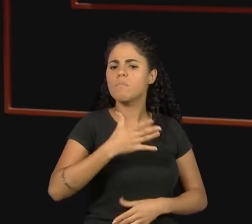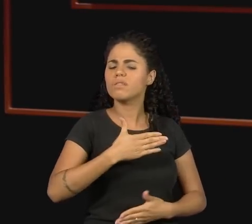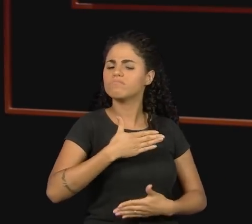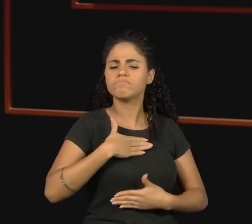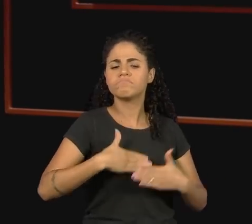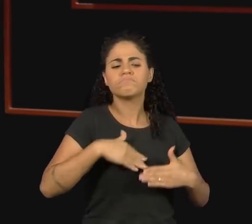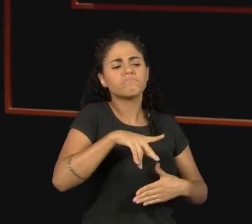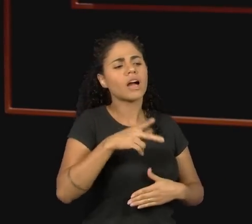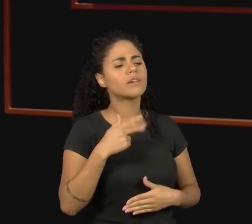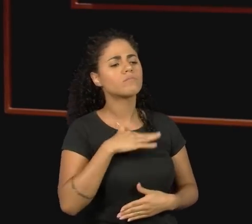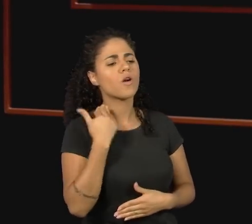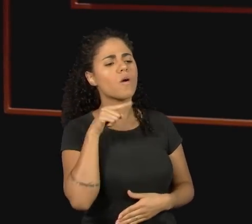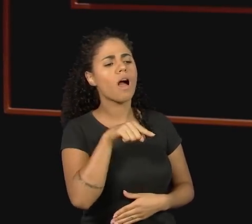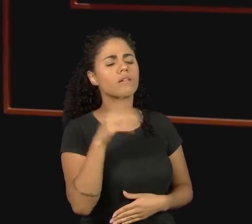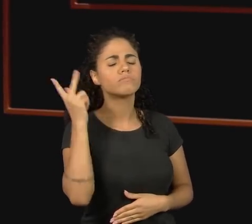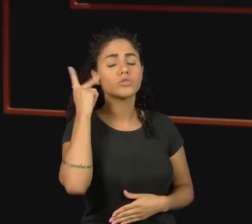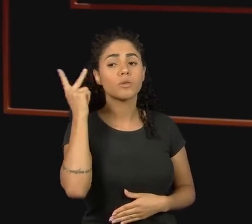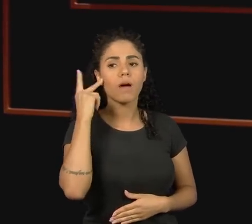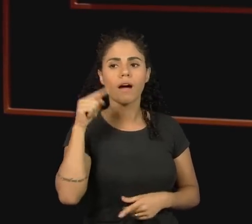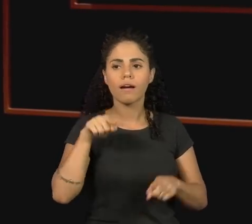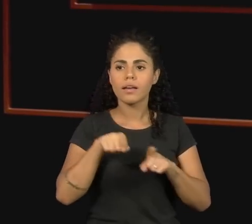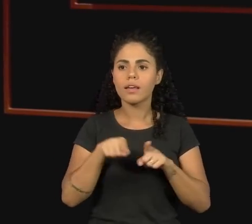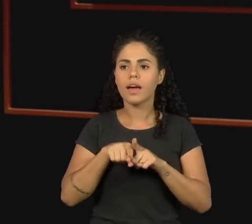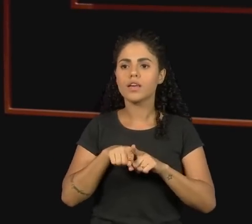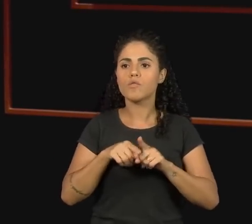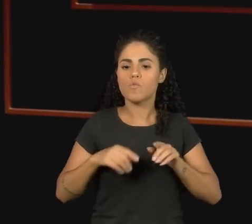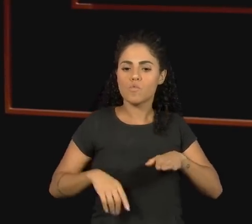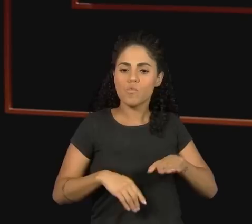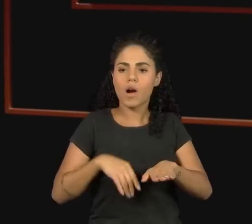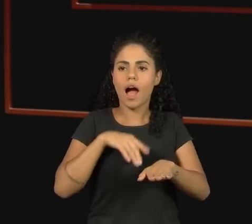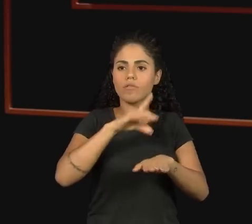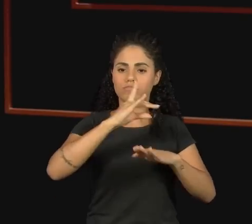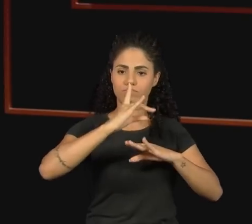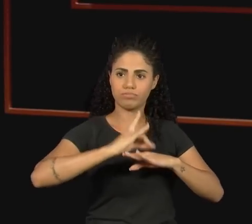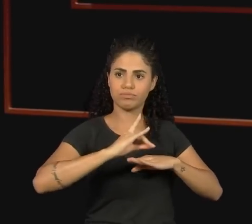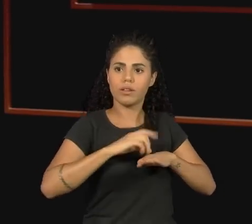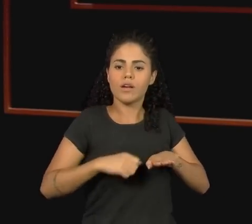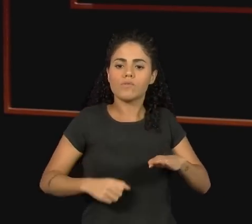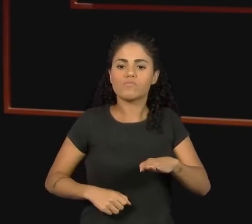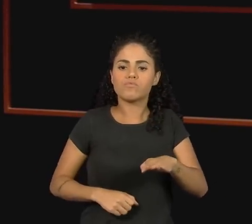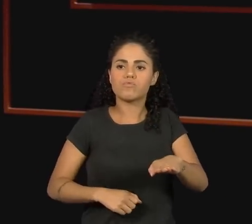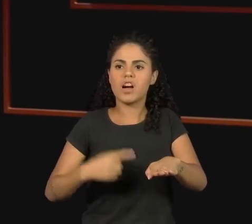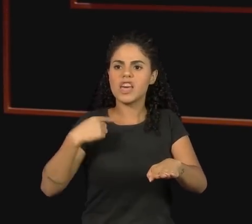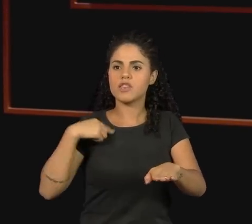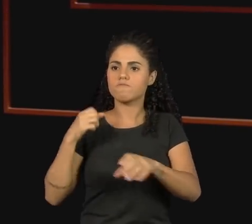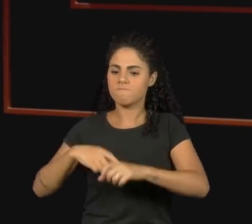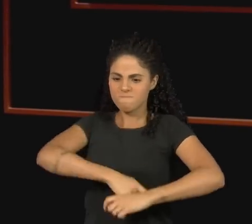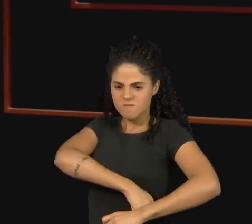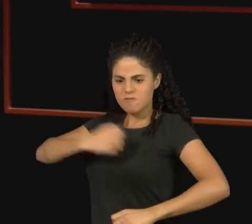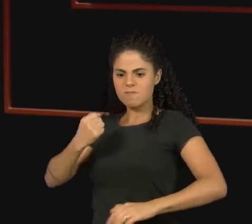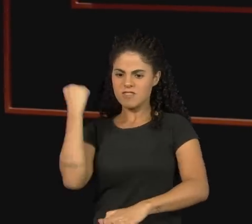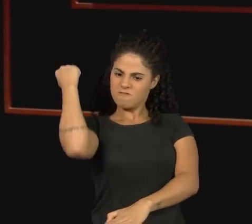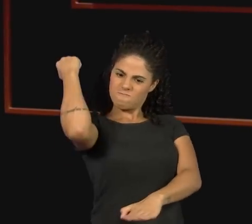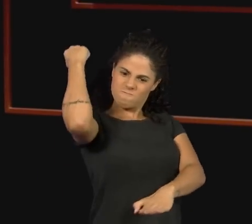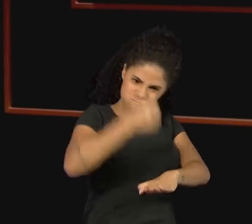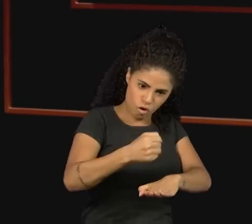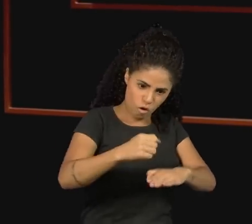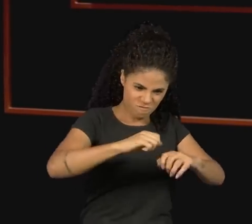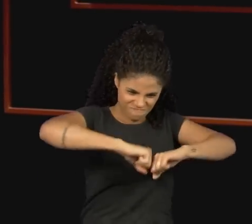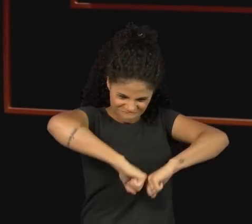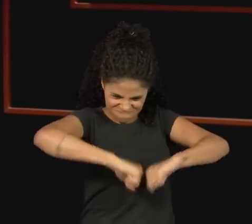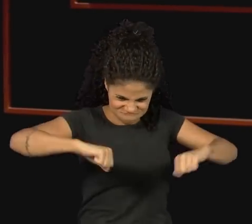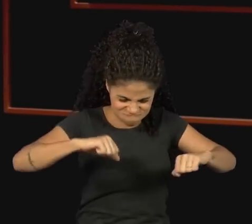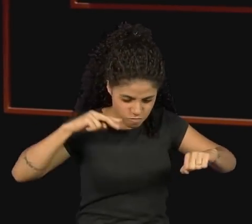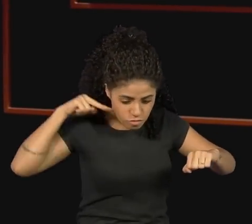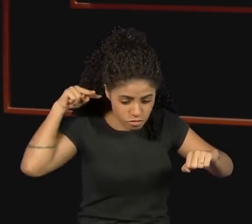todos. Parei o cortejo fúnebre. Forcei o caixão com a espada. A lâmina partiu. Consegui abri-lo com o